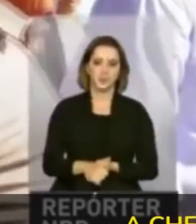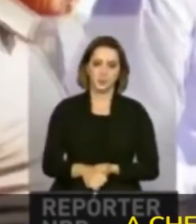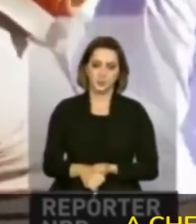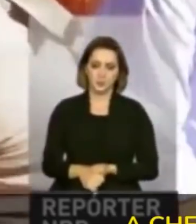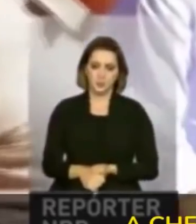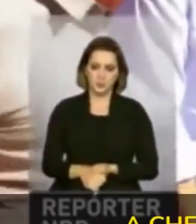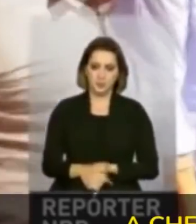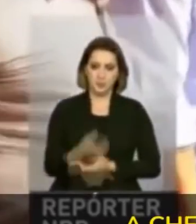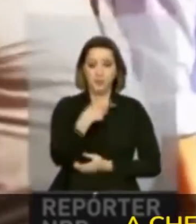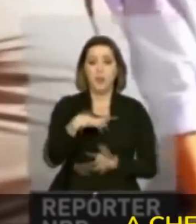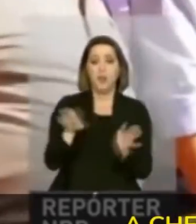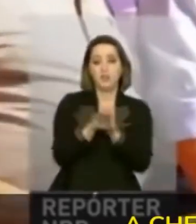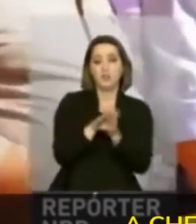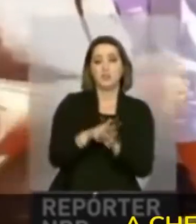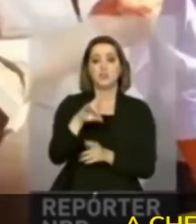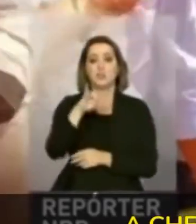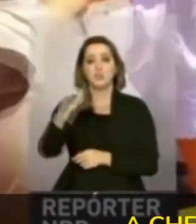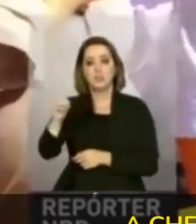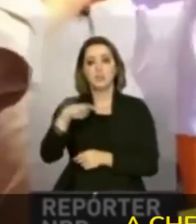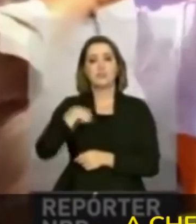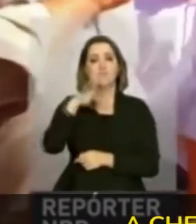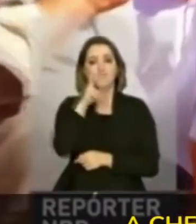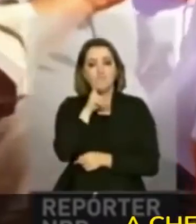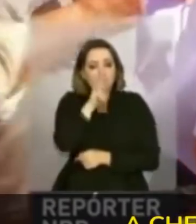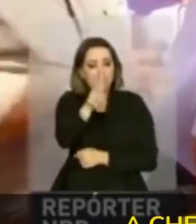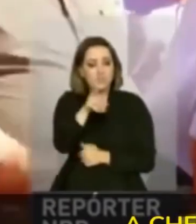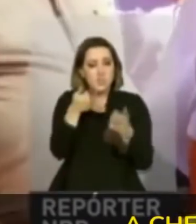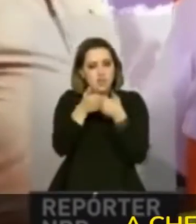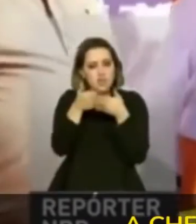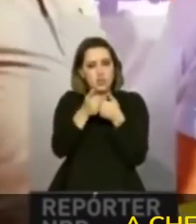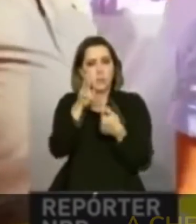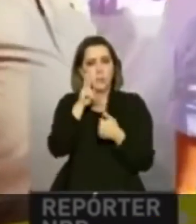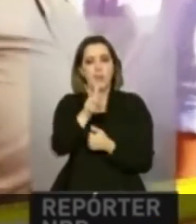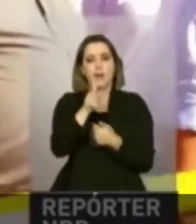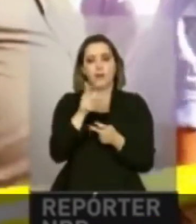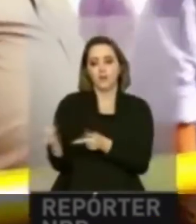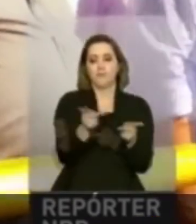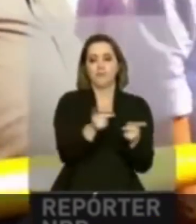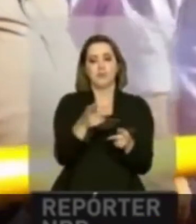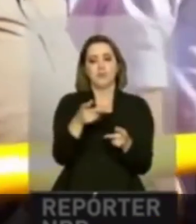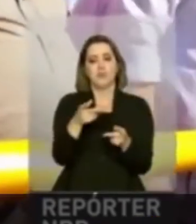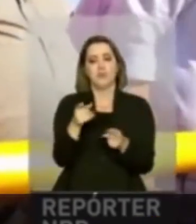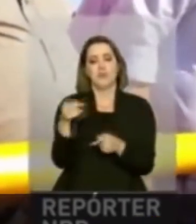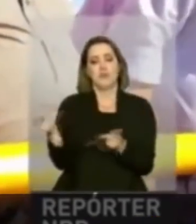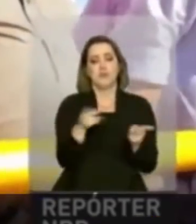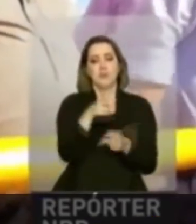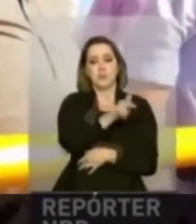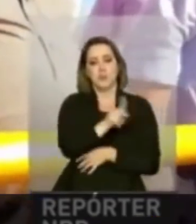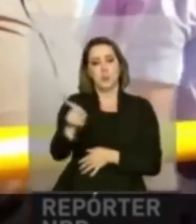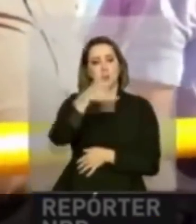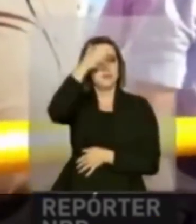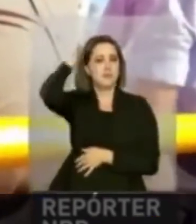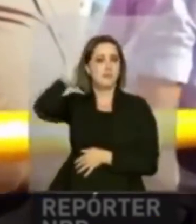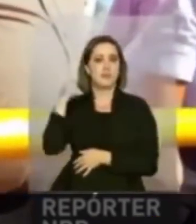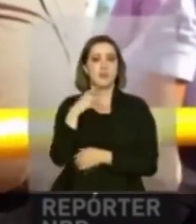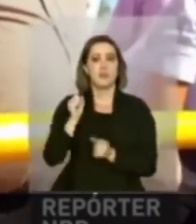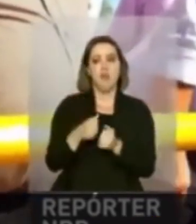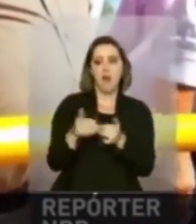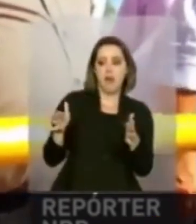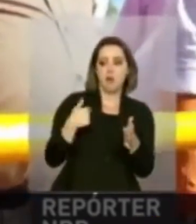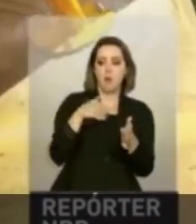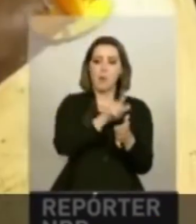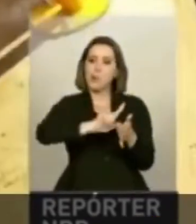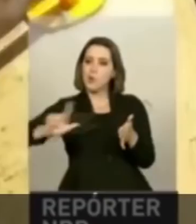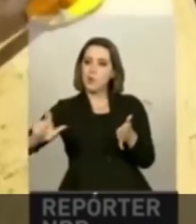chegada das águas do São Francisco ao estado foi acompanhada de perto pelo presidente Michel Temer. Ele inaugurou o Eixo Leste do projeto